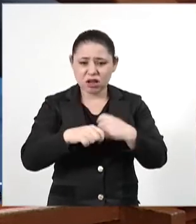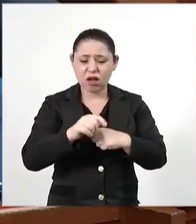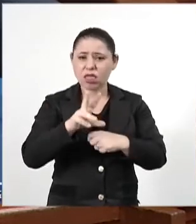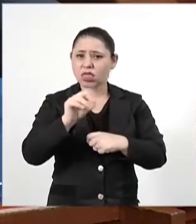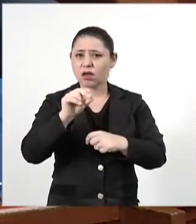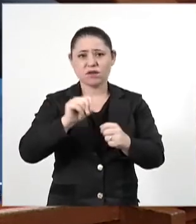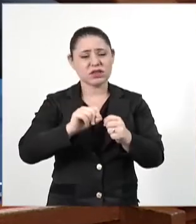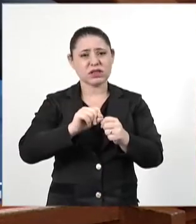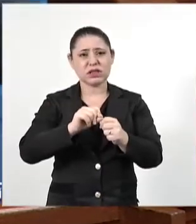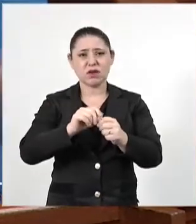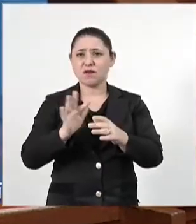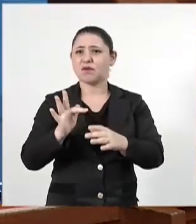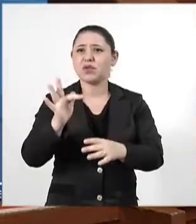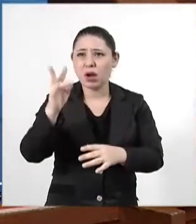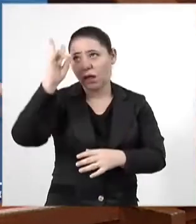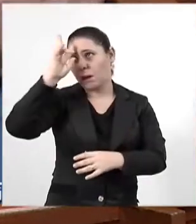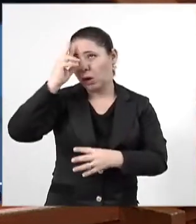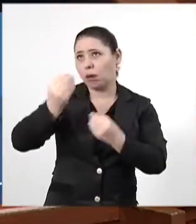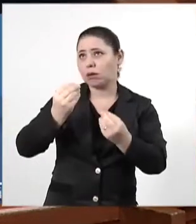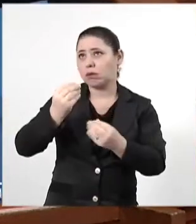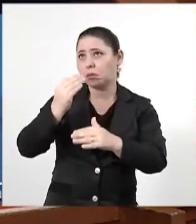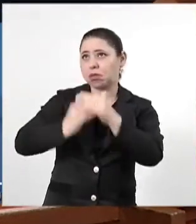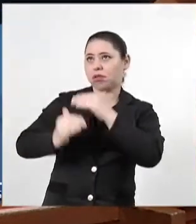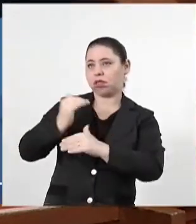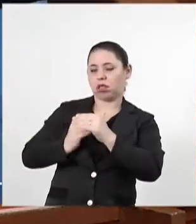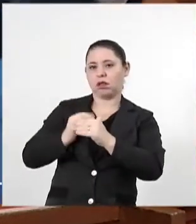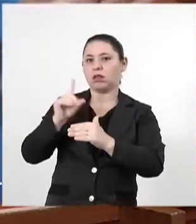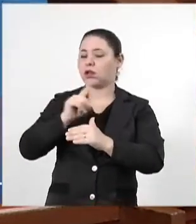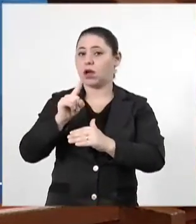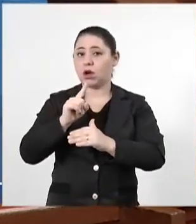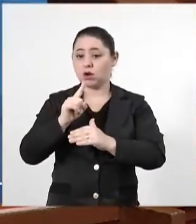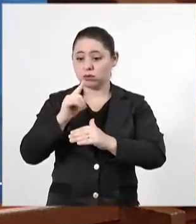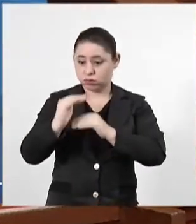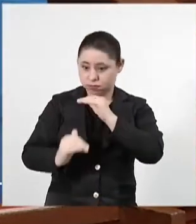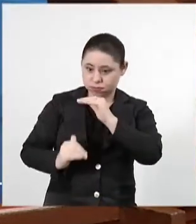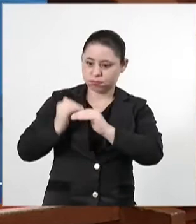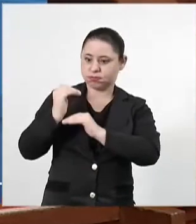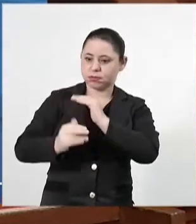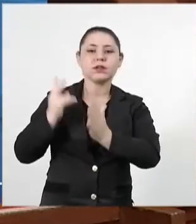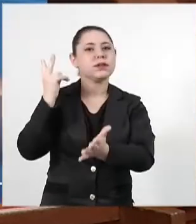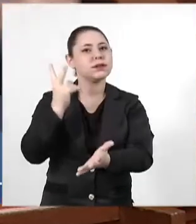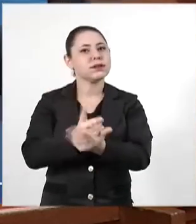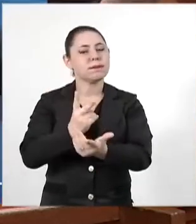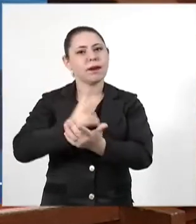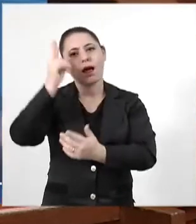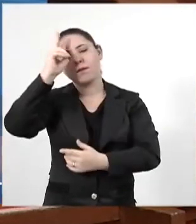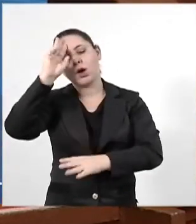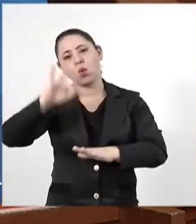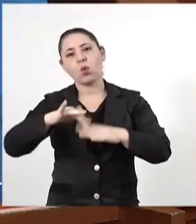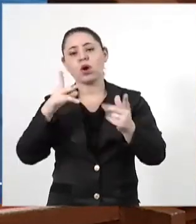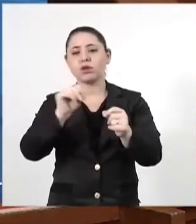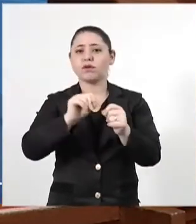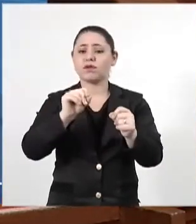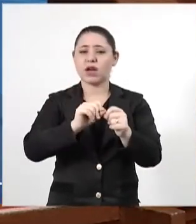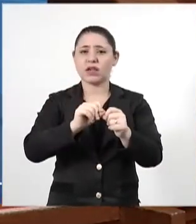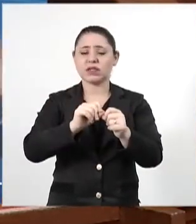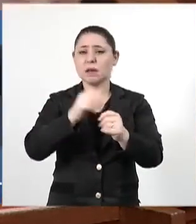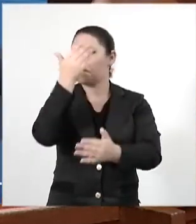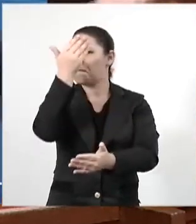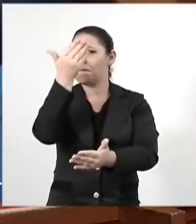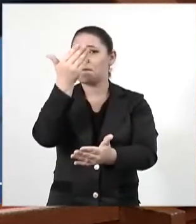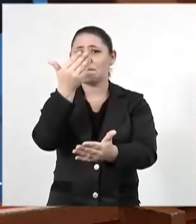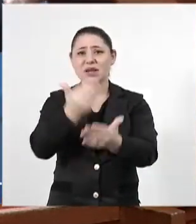retrocesso. Foram um avanço significativo que Vossa Excelência acabou de destacar. Ao fazermos isso, nós estamos